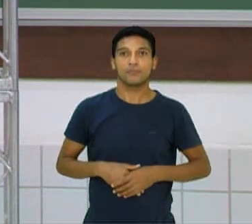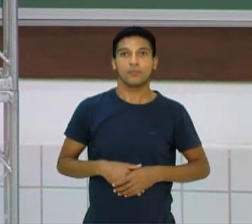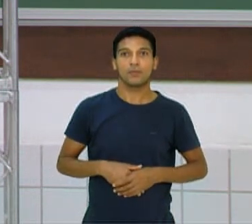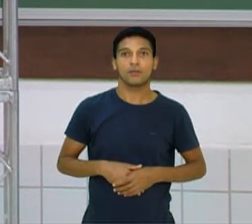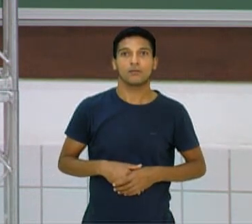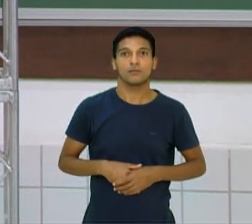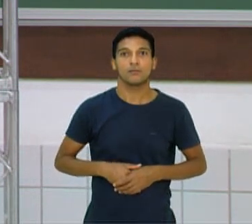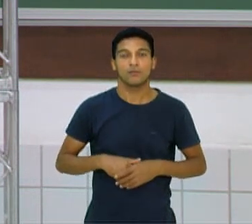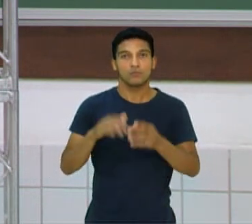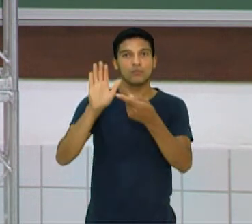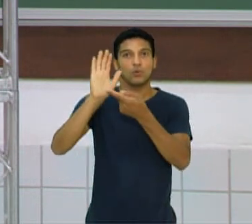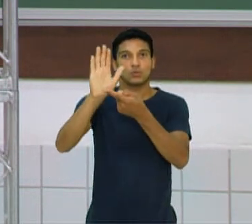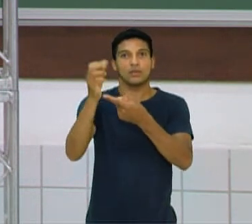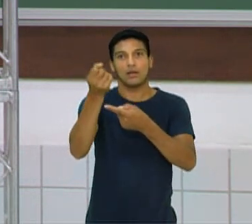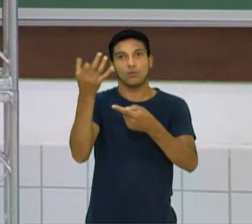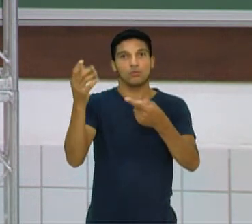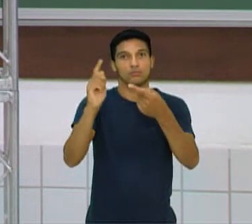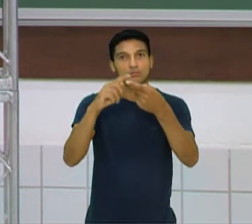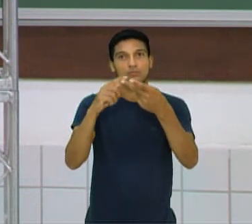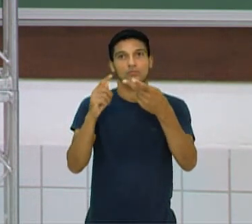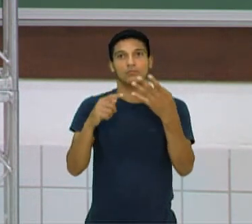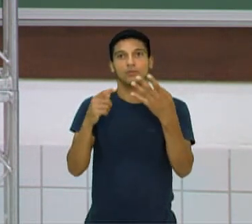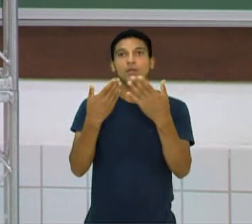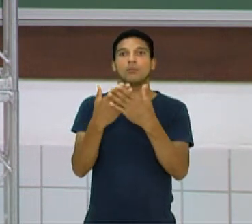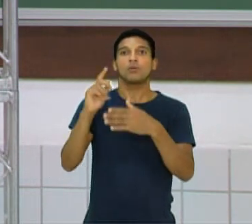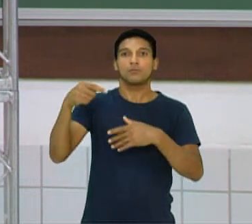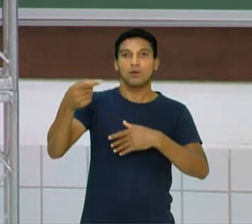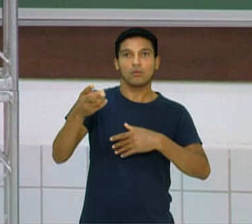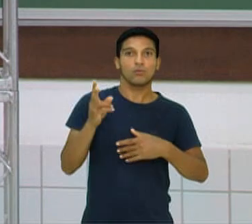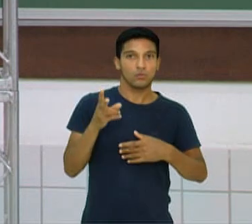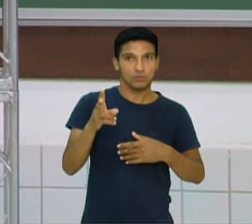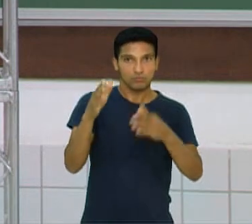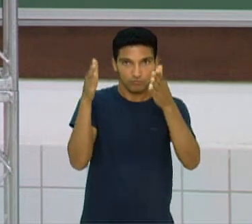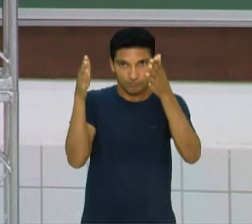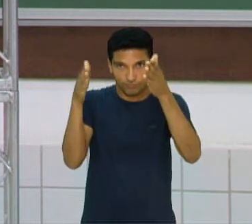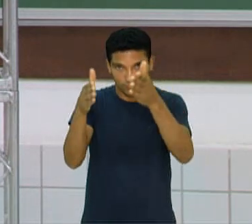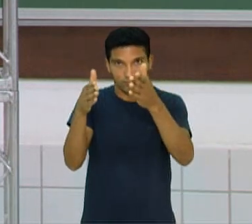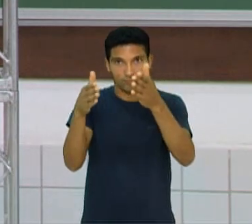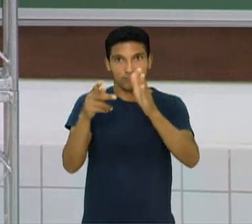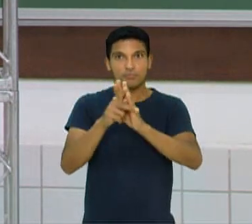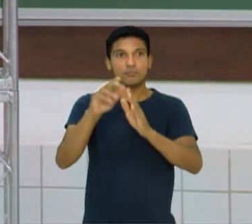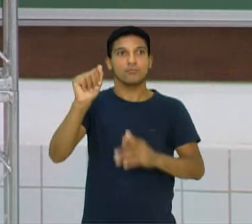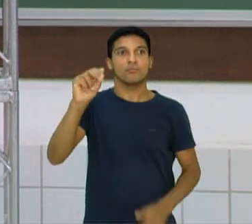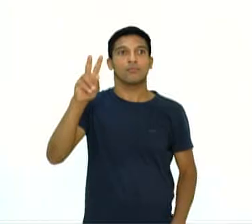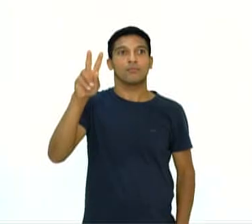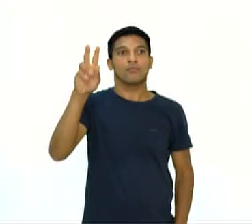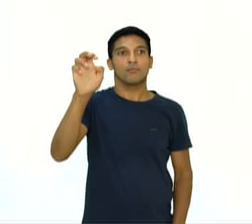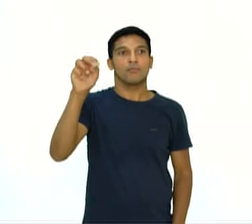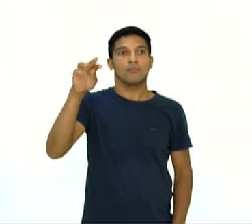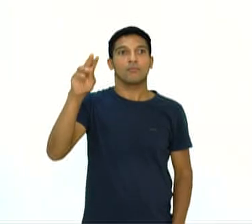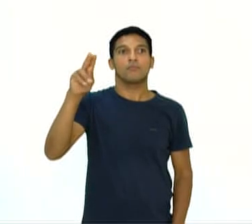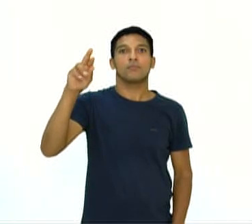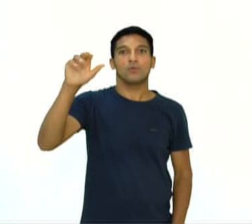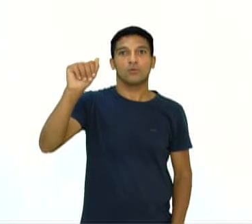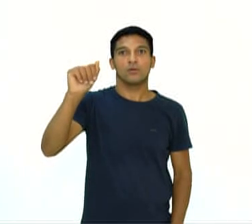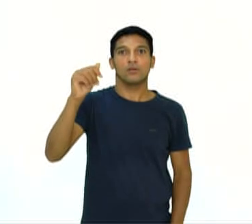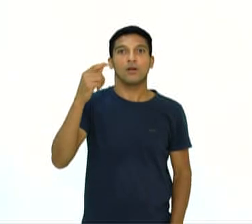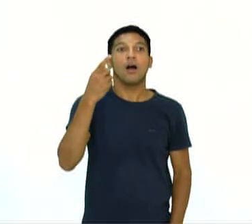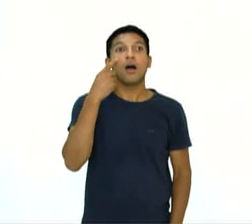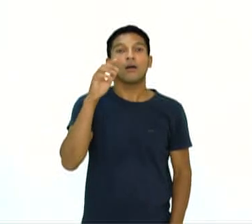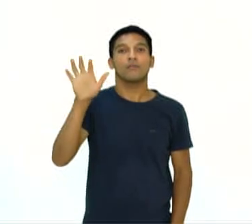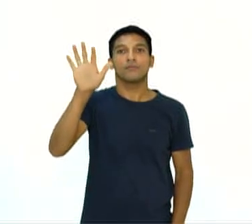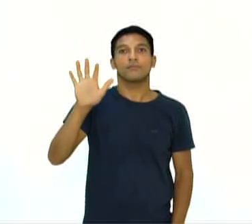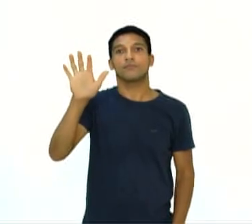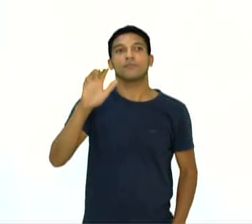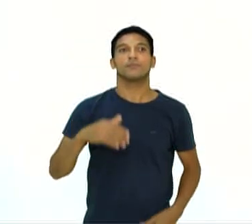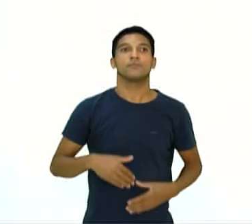nas próximas aulas a gente vai falar mais específico delas, ok? Então vamos lá. Praticar atividades